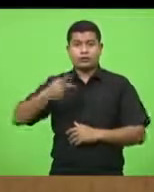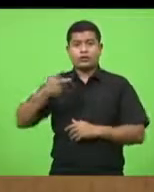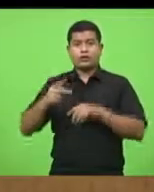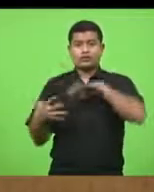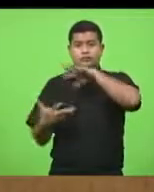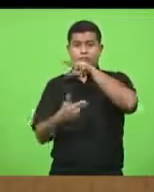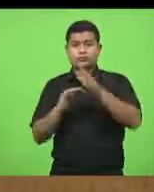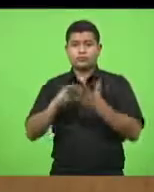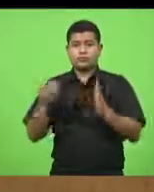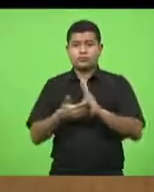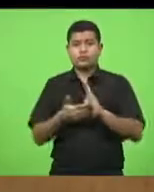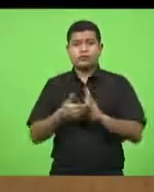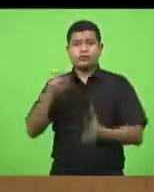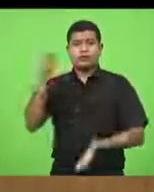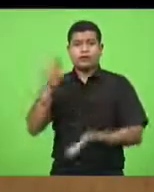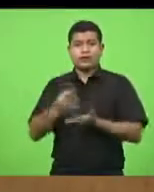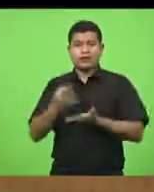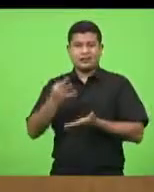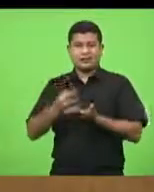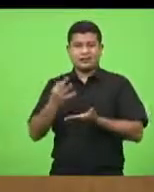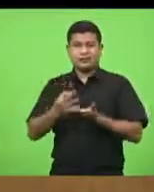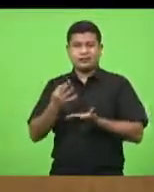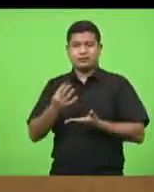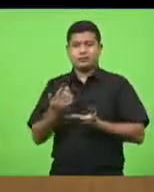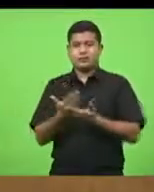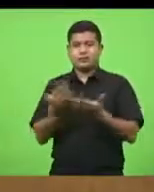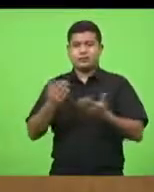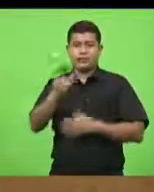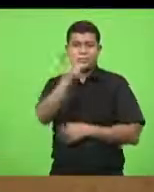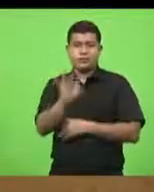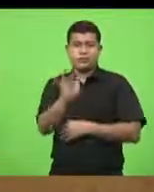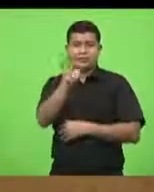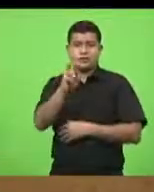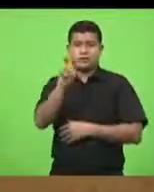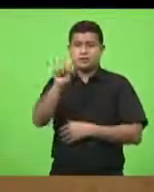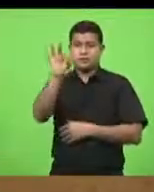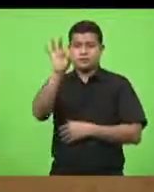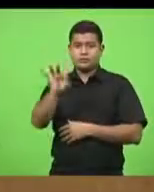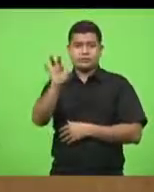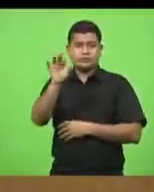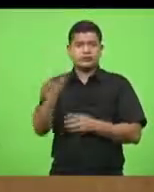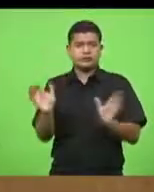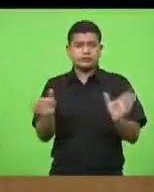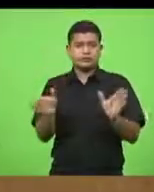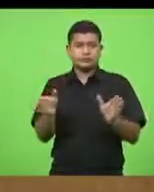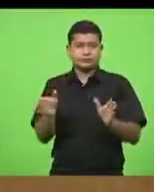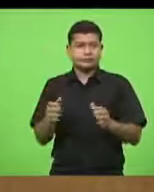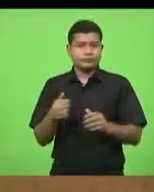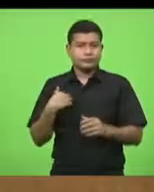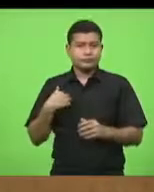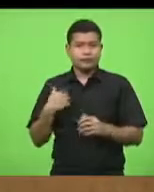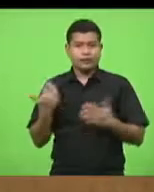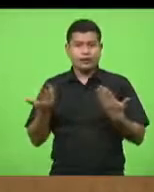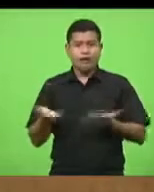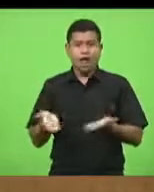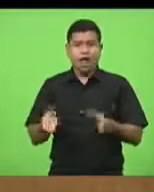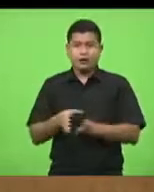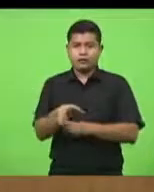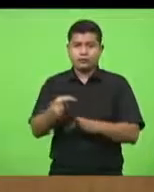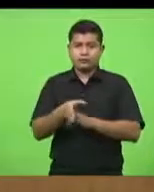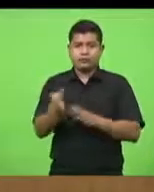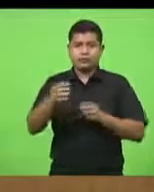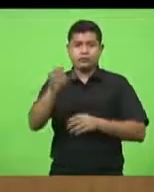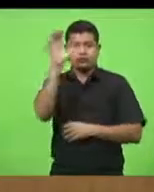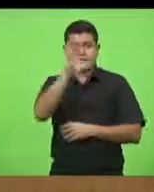internacionalmente com taxa global de eficácia de ao menos 50%, que é o que tem sido encaminhado a nível nacional